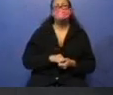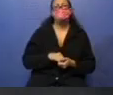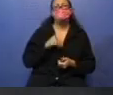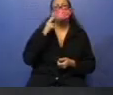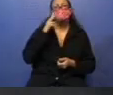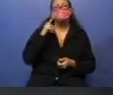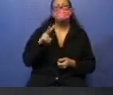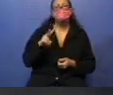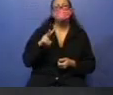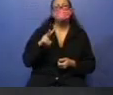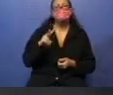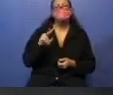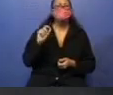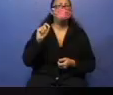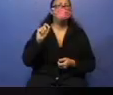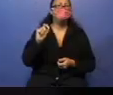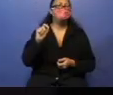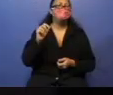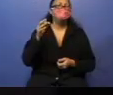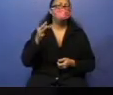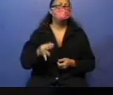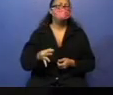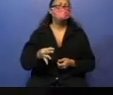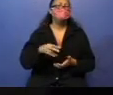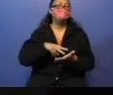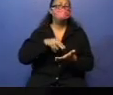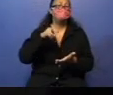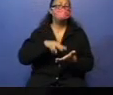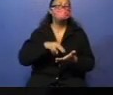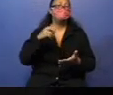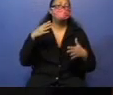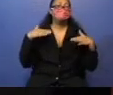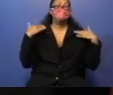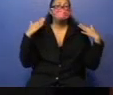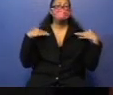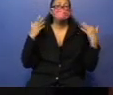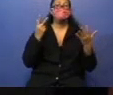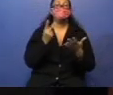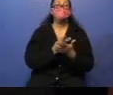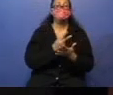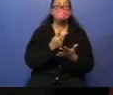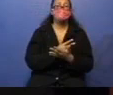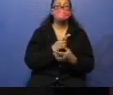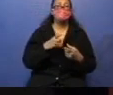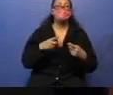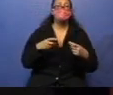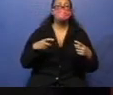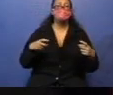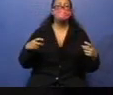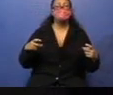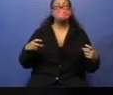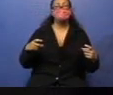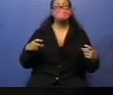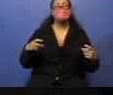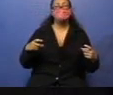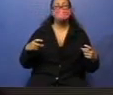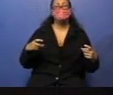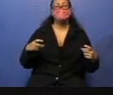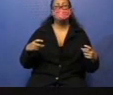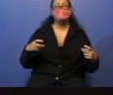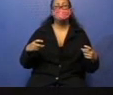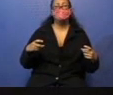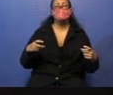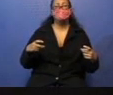lá. Quem acertou aí vai estar pulando de alegria. O erro científico que está perguntando, presente